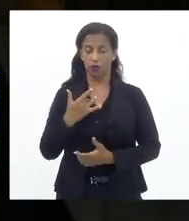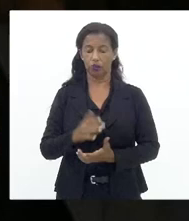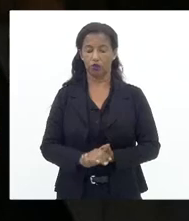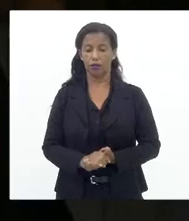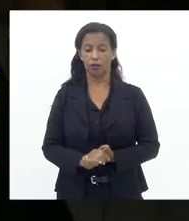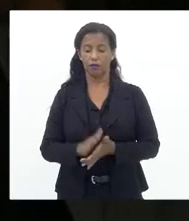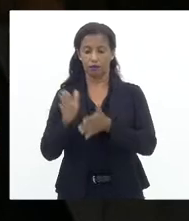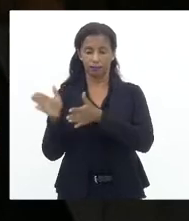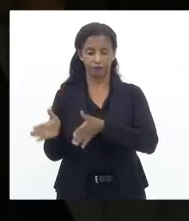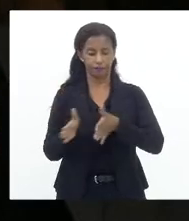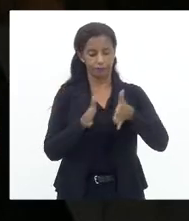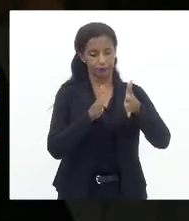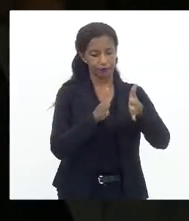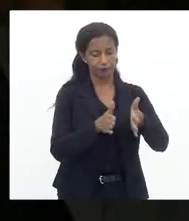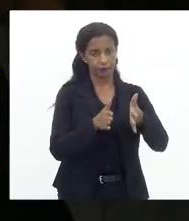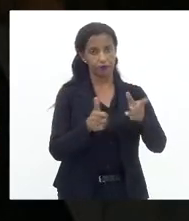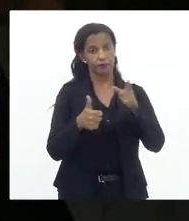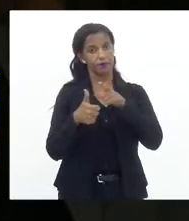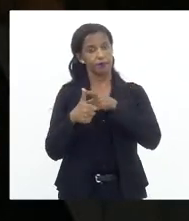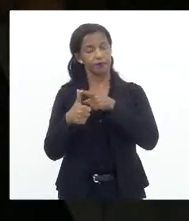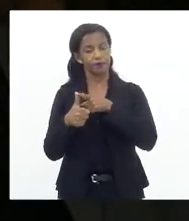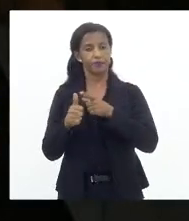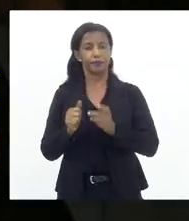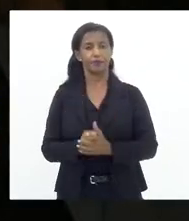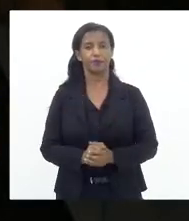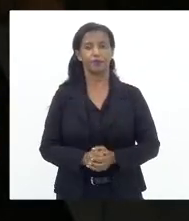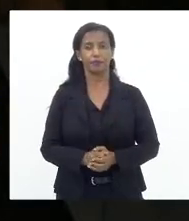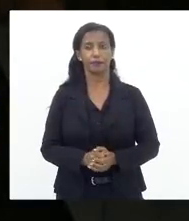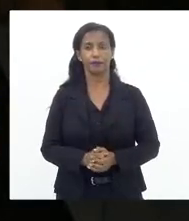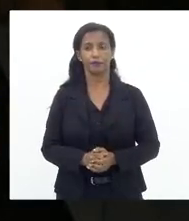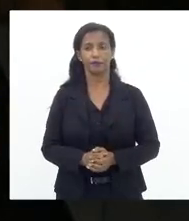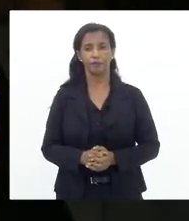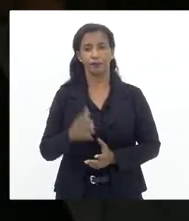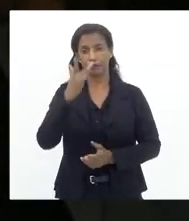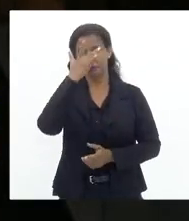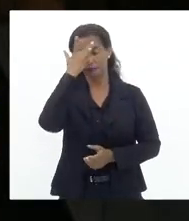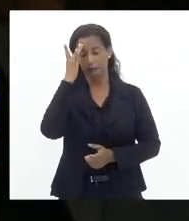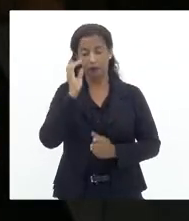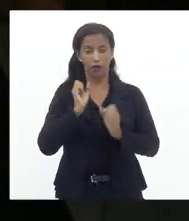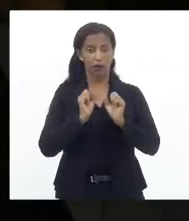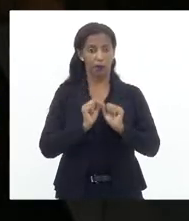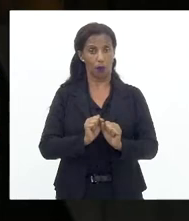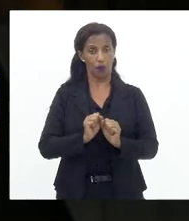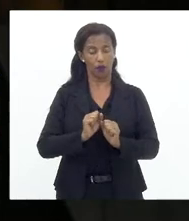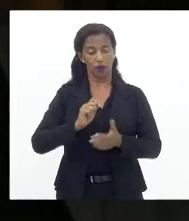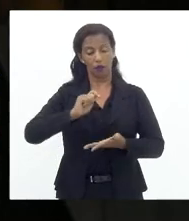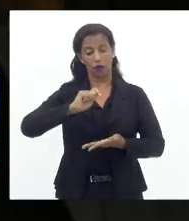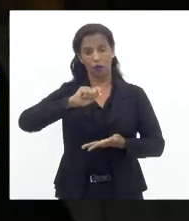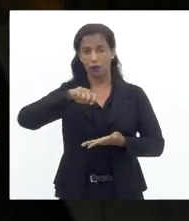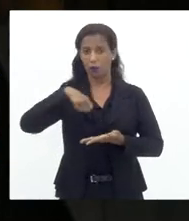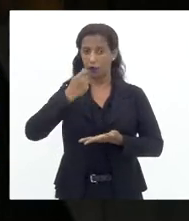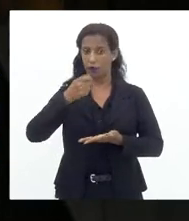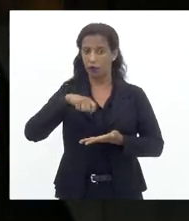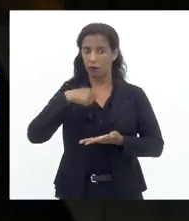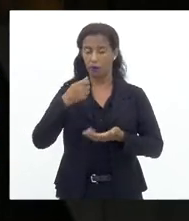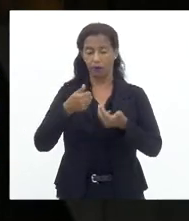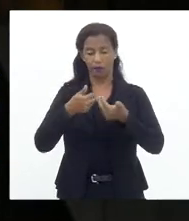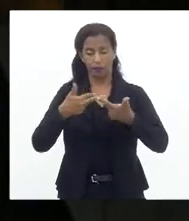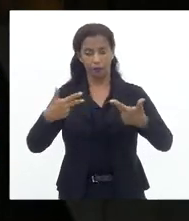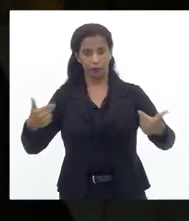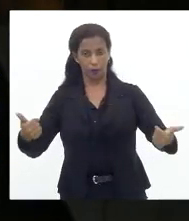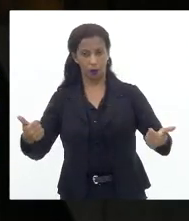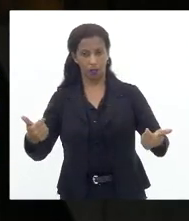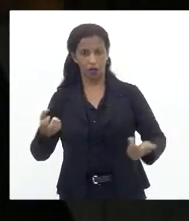passa primeiro para aqueles que podem comer pela